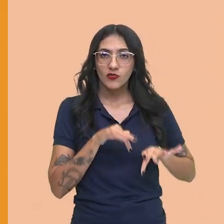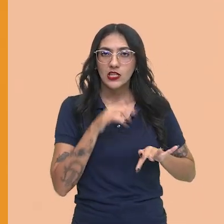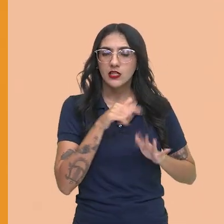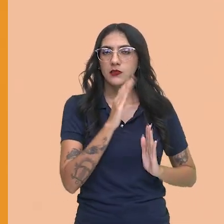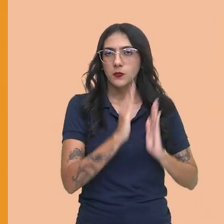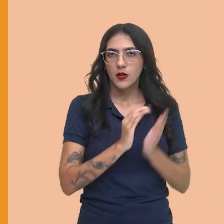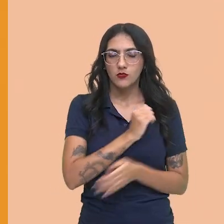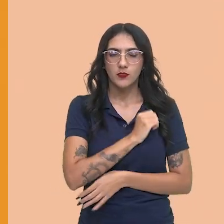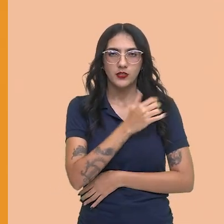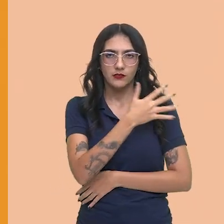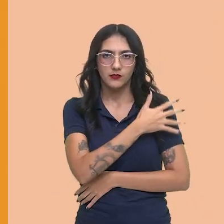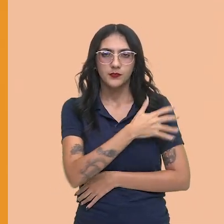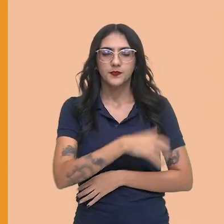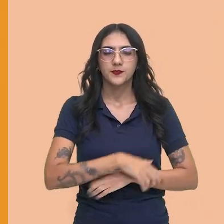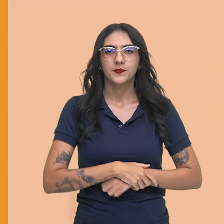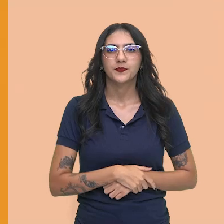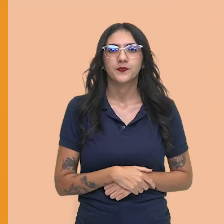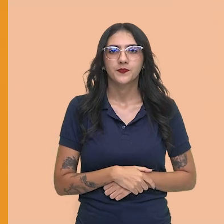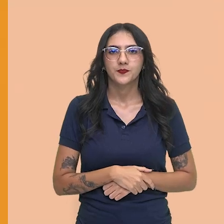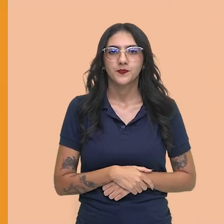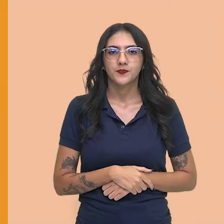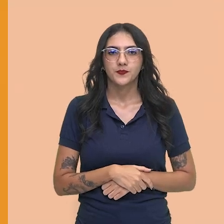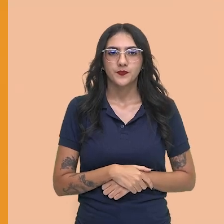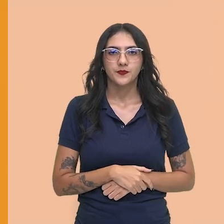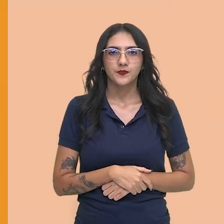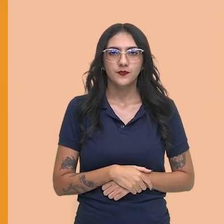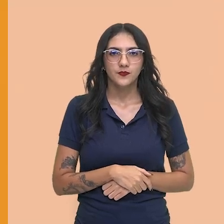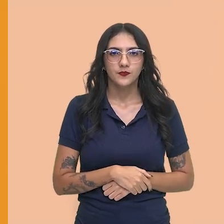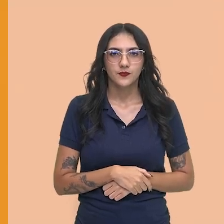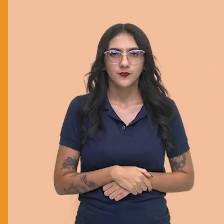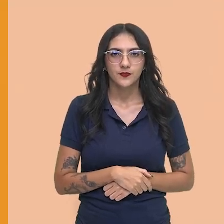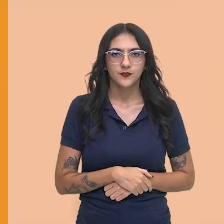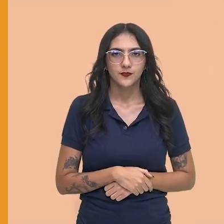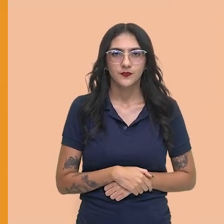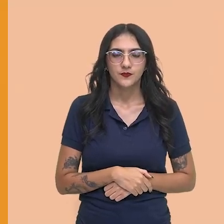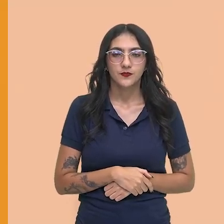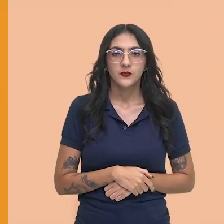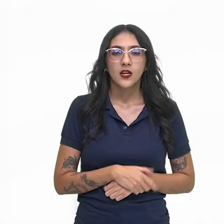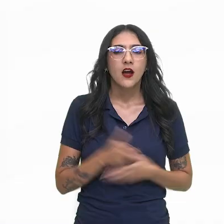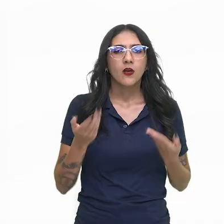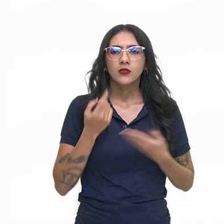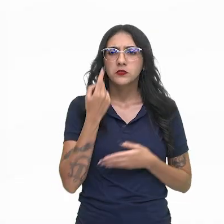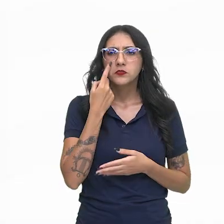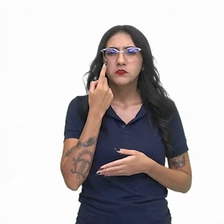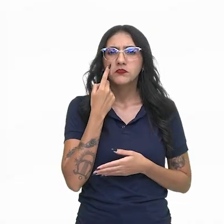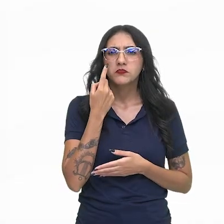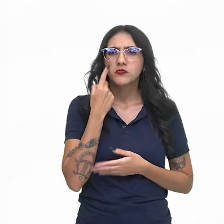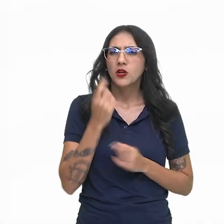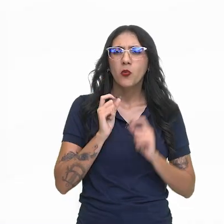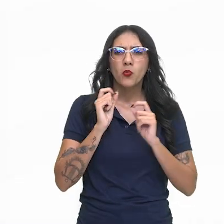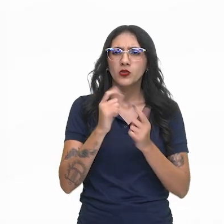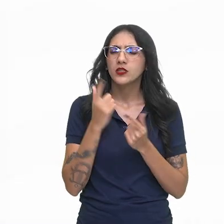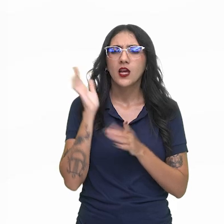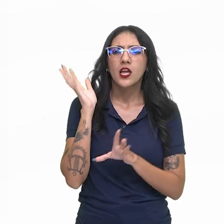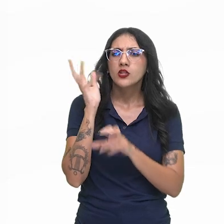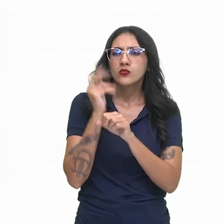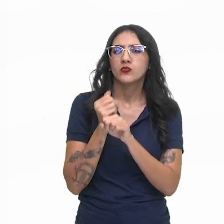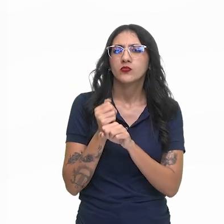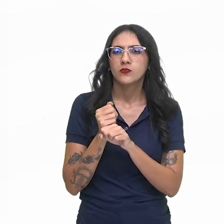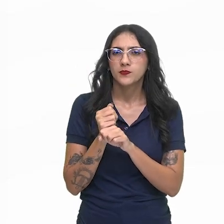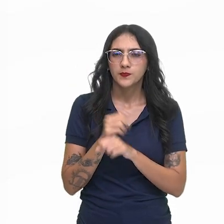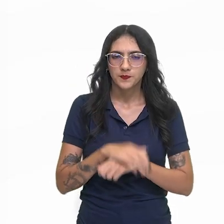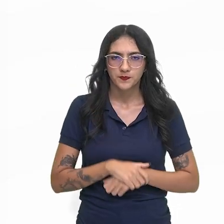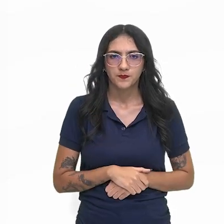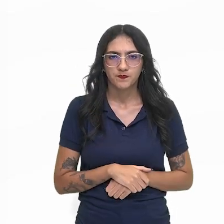bem? Como resultado, vamos falar do saldo deixado pela ditadura militar. Temos então aí